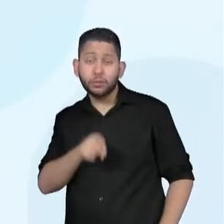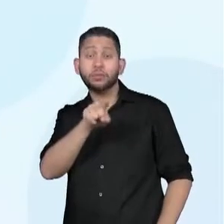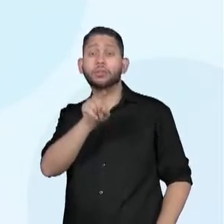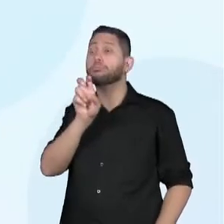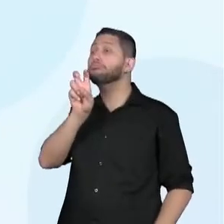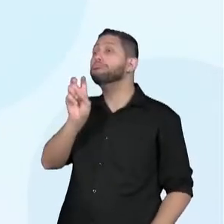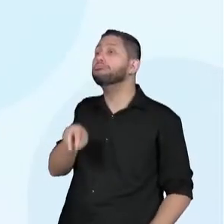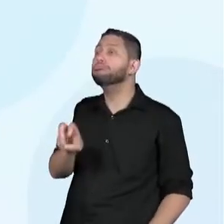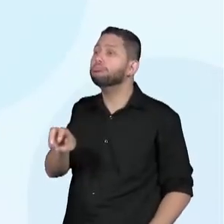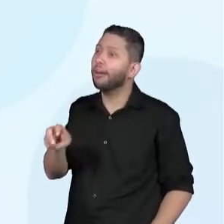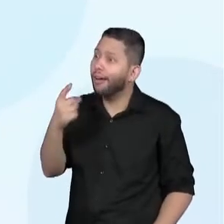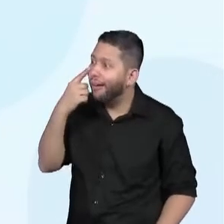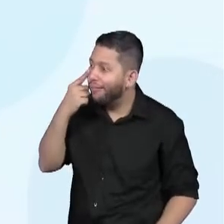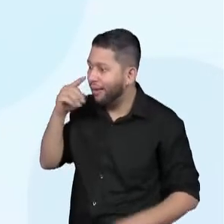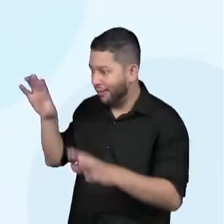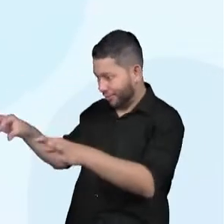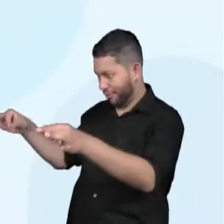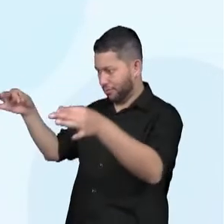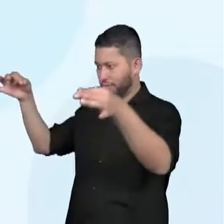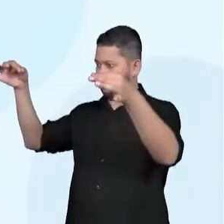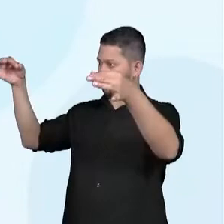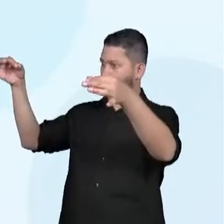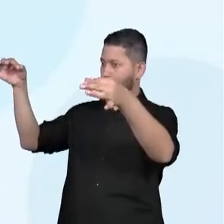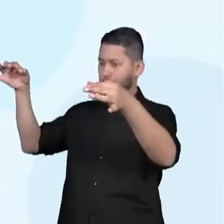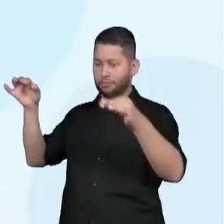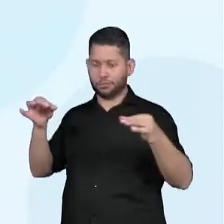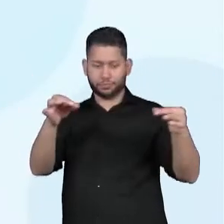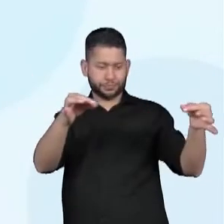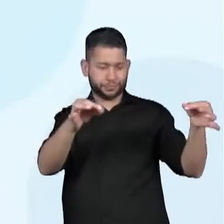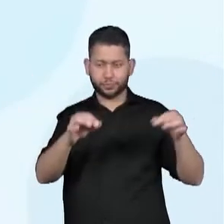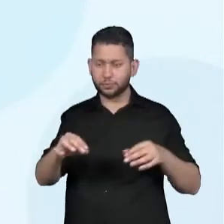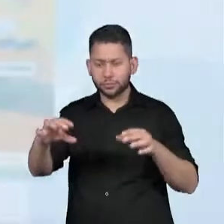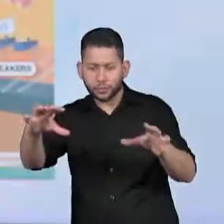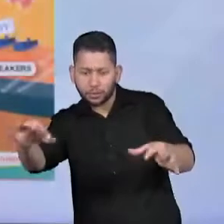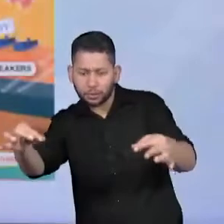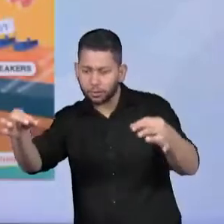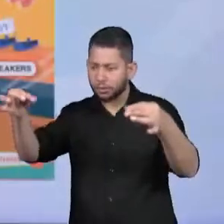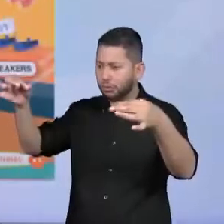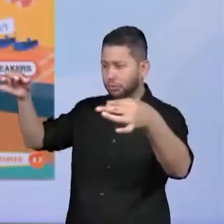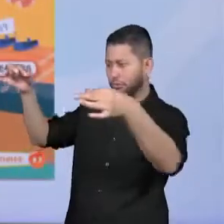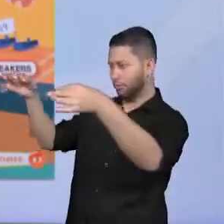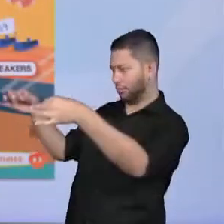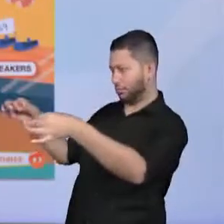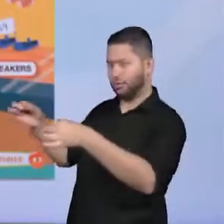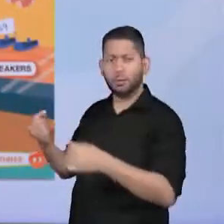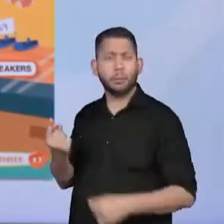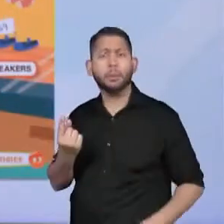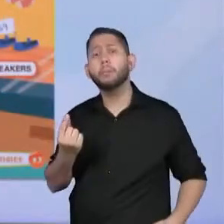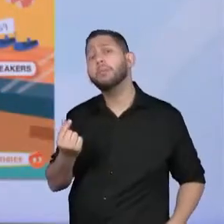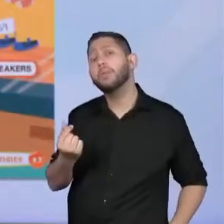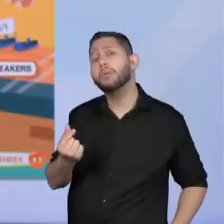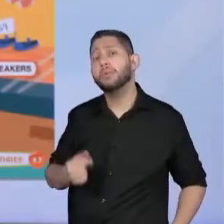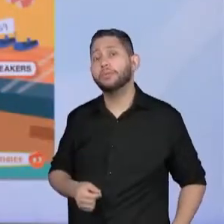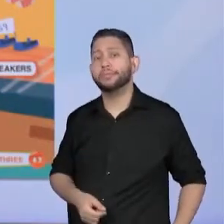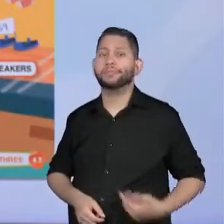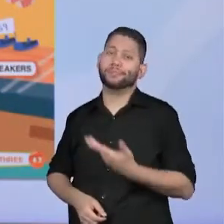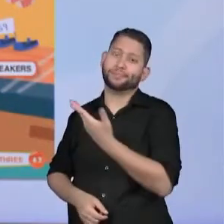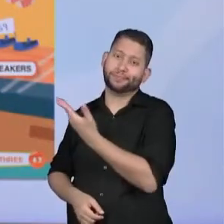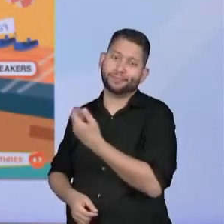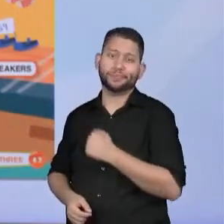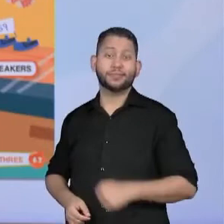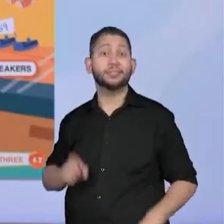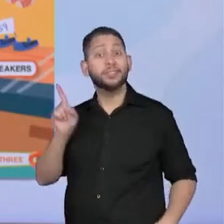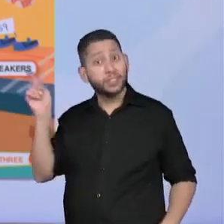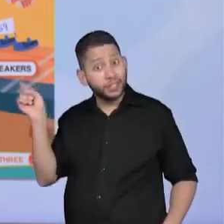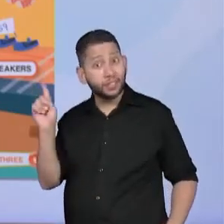uma camiseta? Tem ideia? E a imagem que eu tirei para vocês também é do nosso livro aqui, Unit 7. A nossa